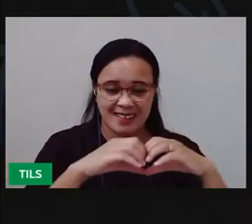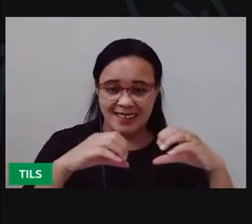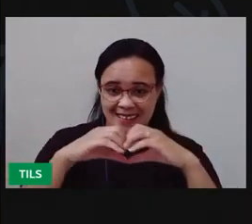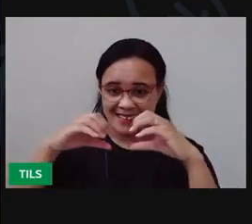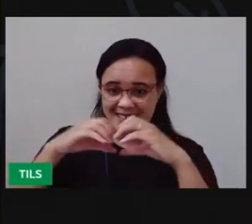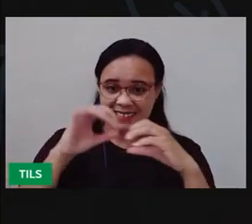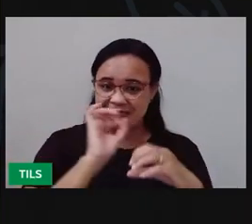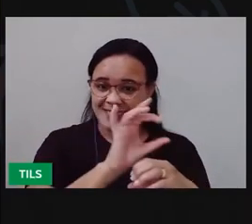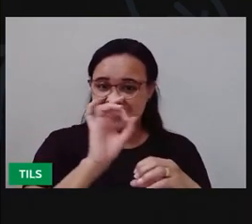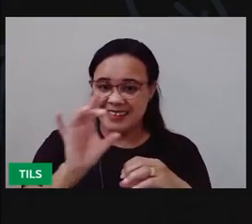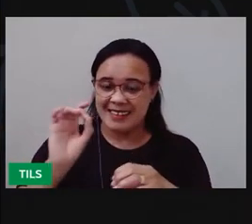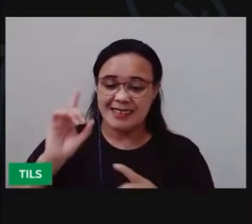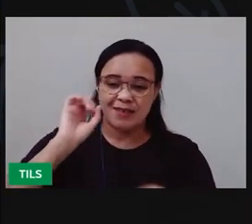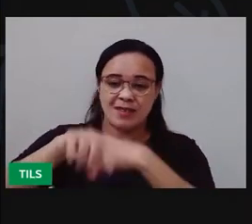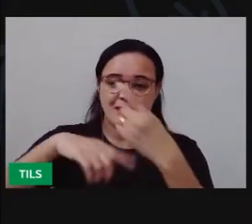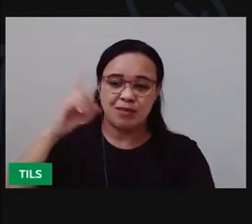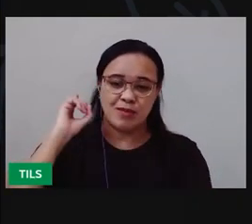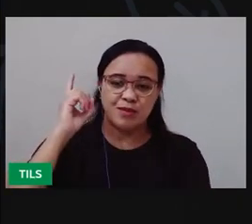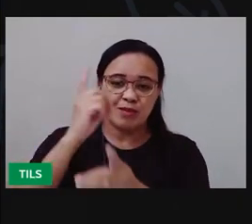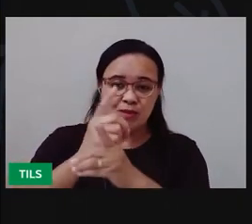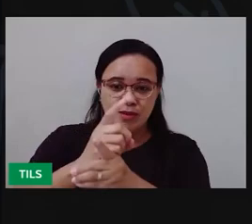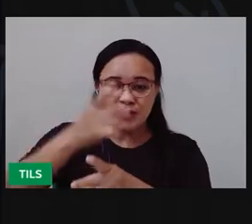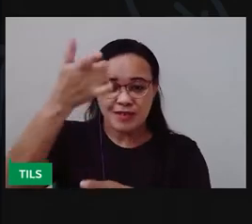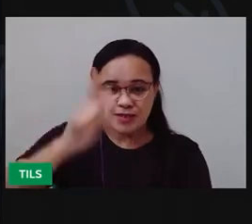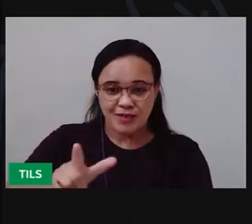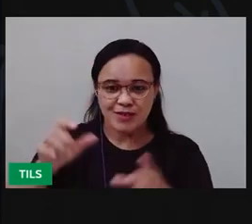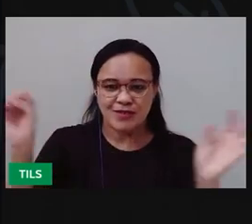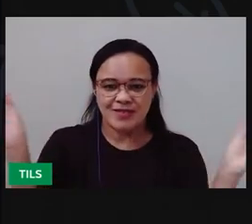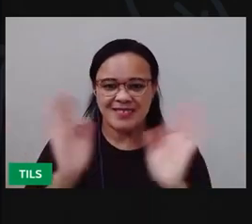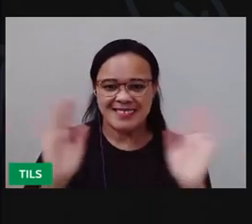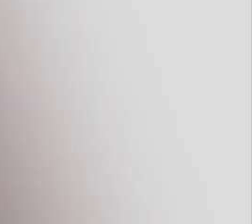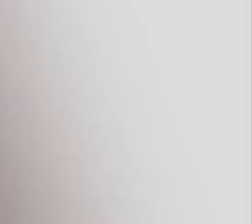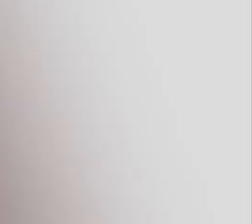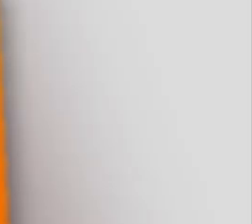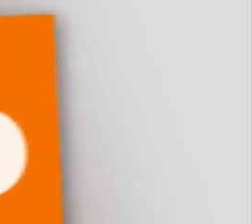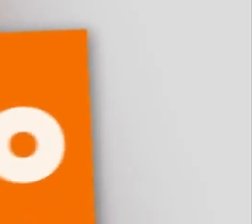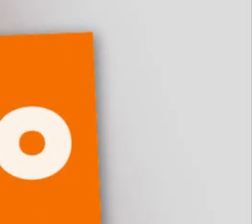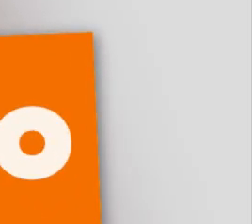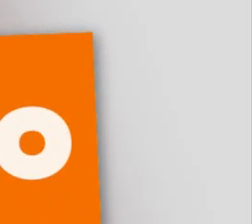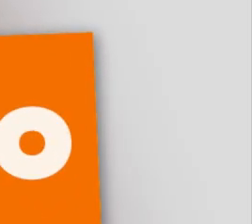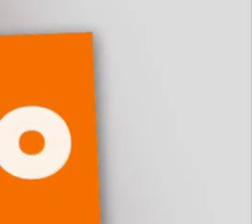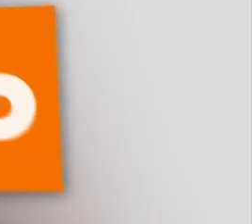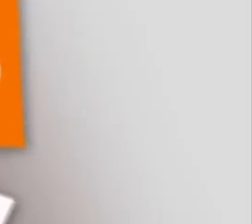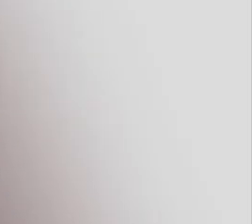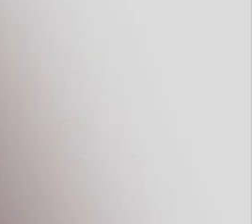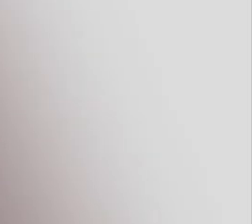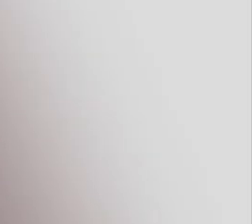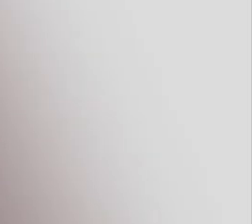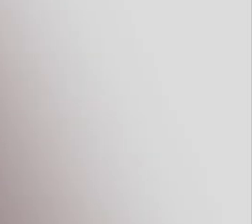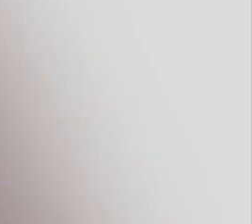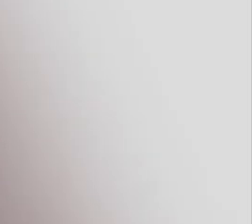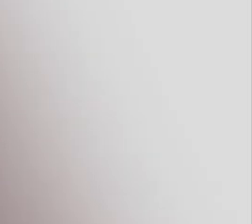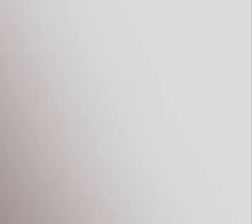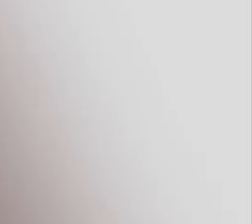só no próximo encontro tchau tchau tchau tchau tchau